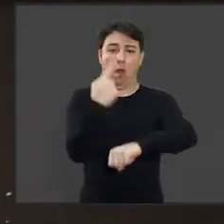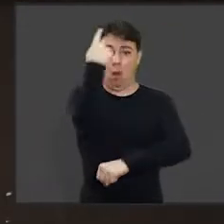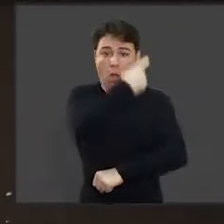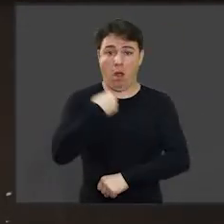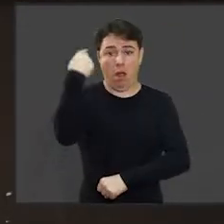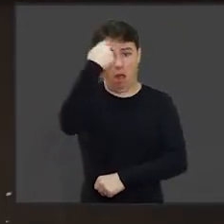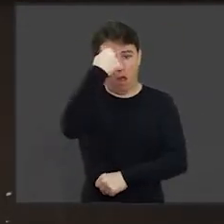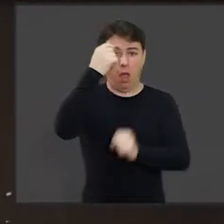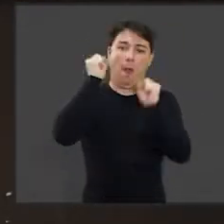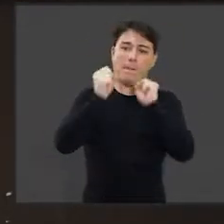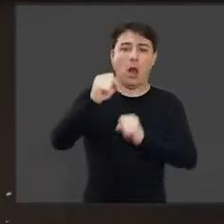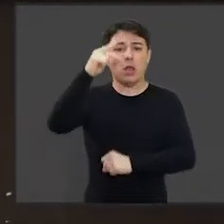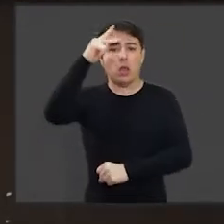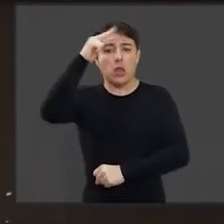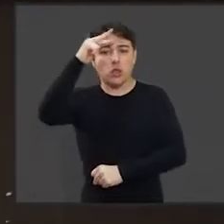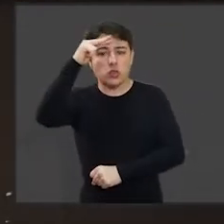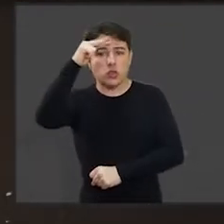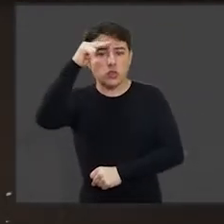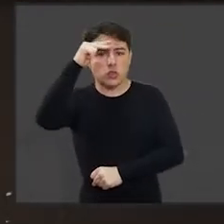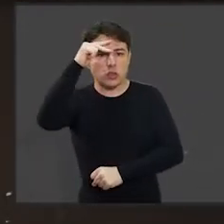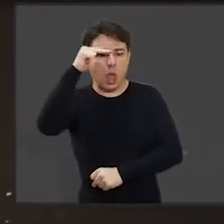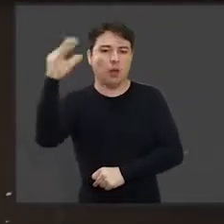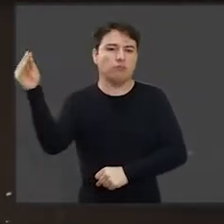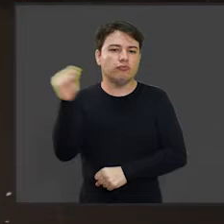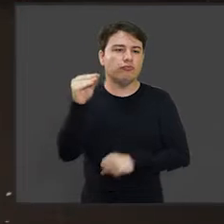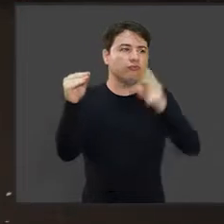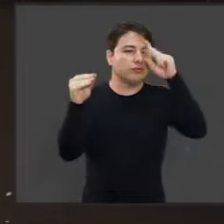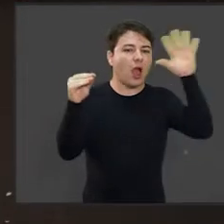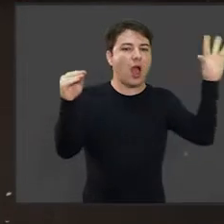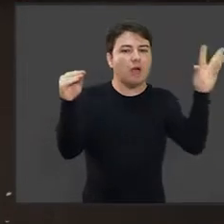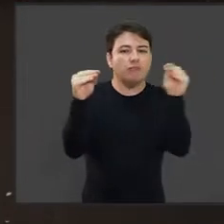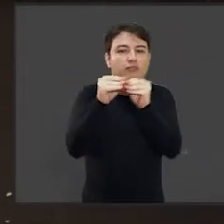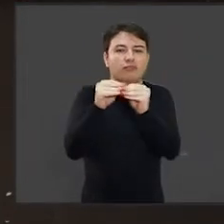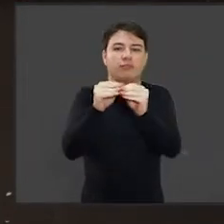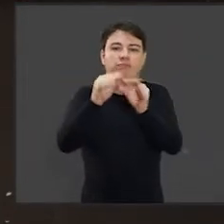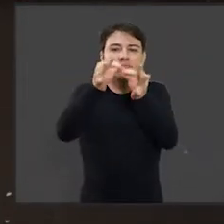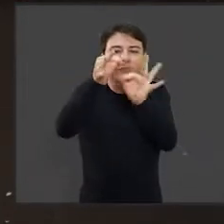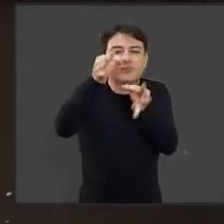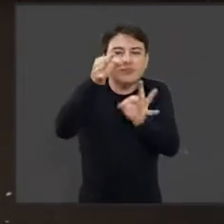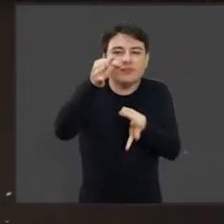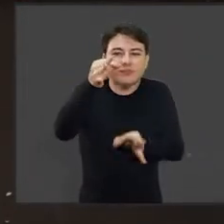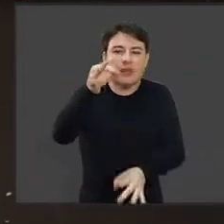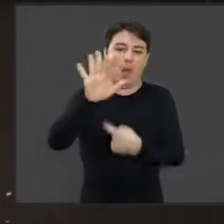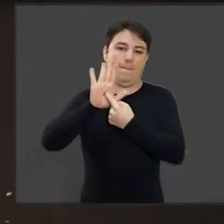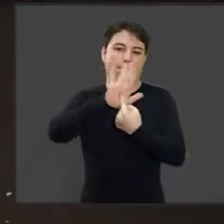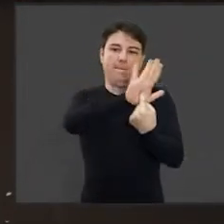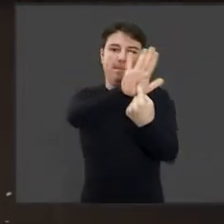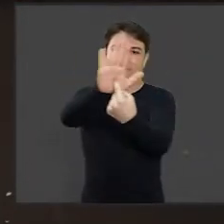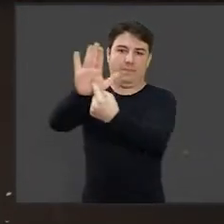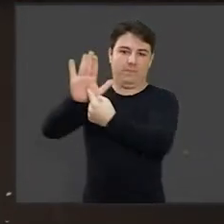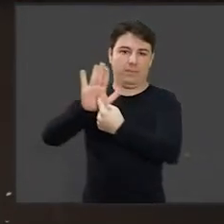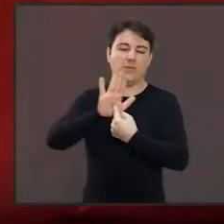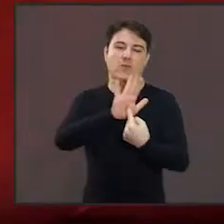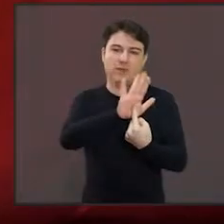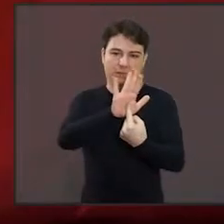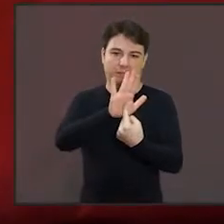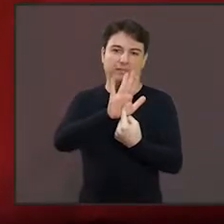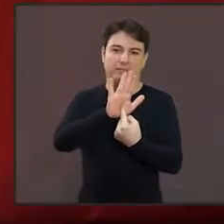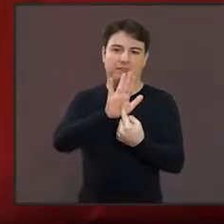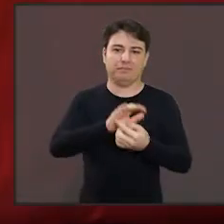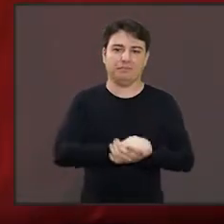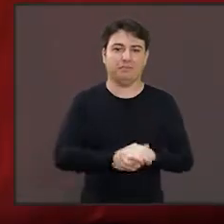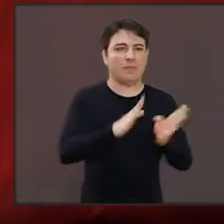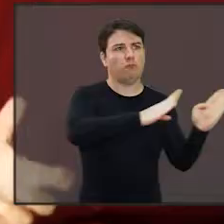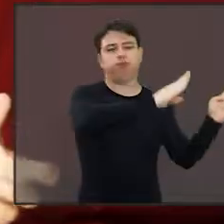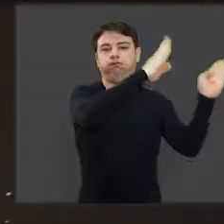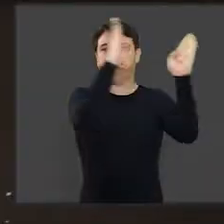a peça pode ter 1 hora onde a gente conta uma única história, onde a gente conta histórias mais longas que se ligam uma com a outra. Como se